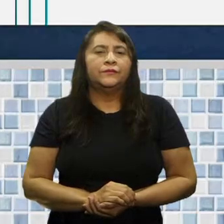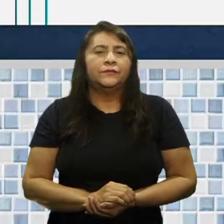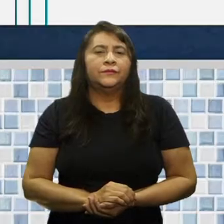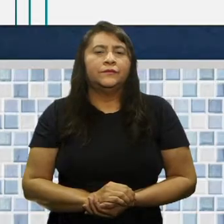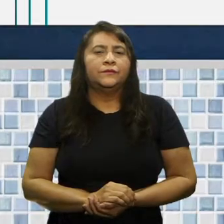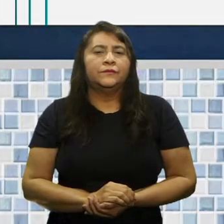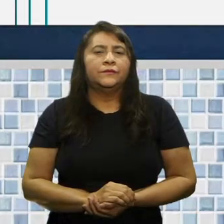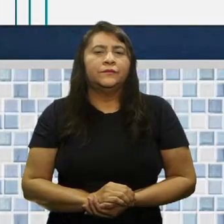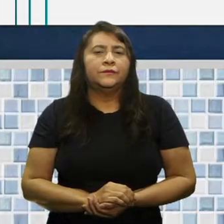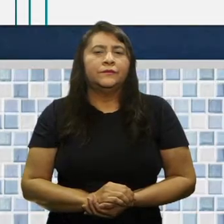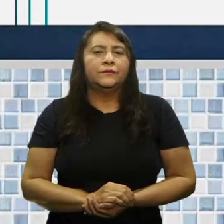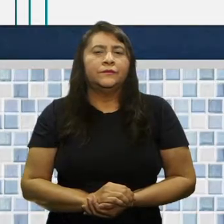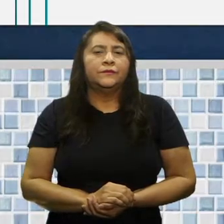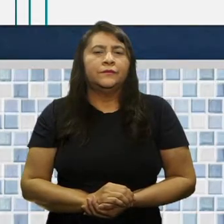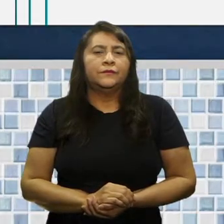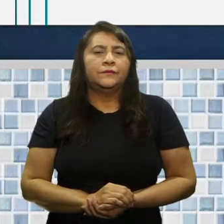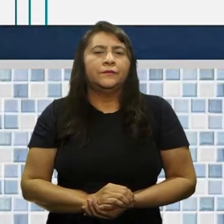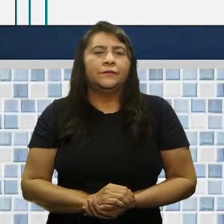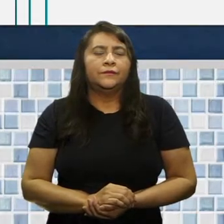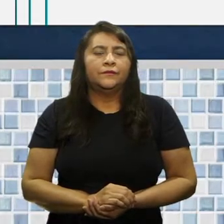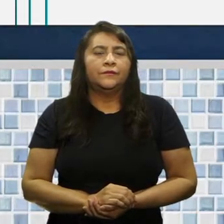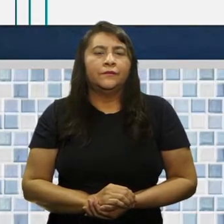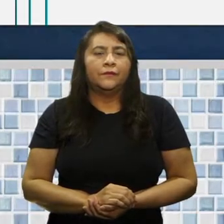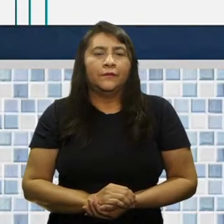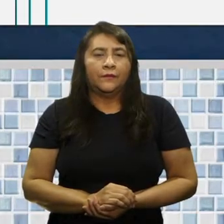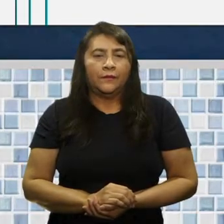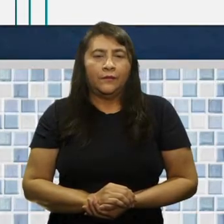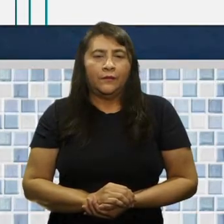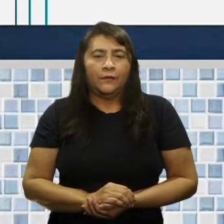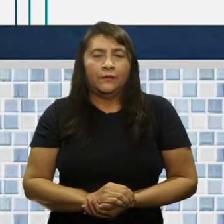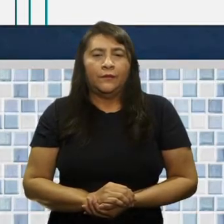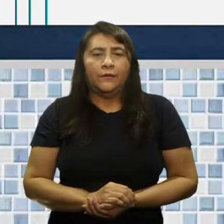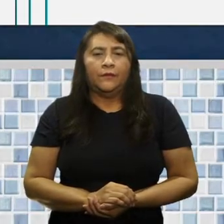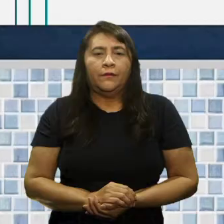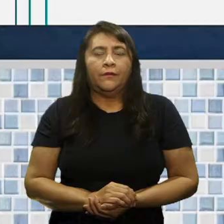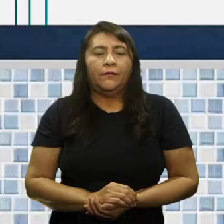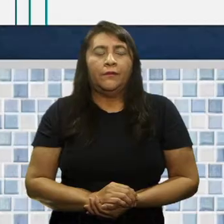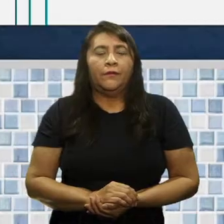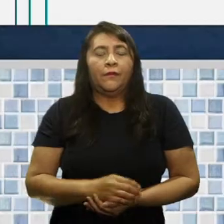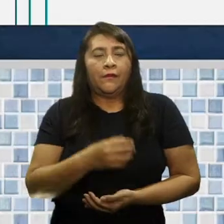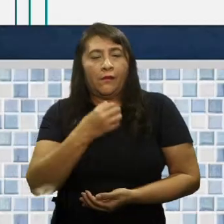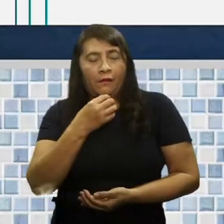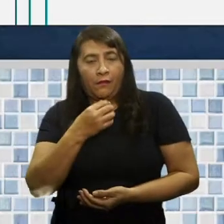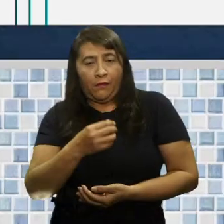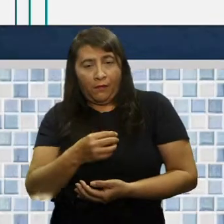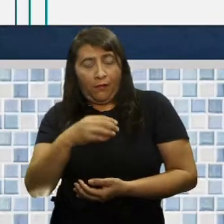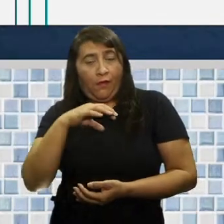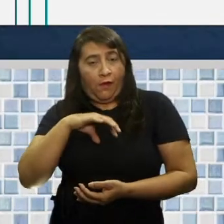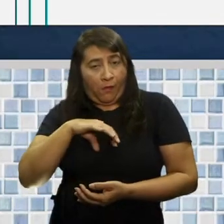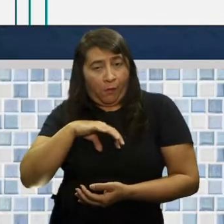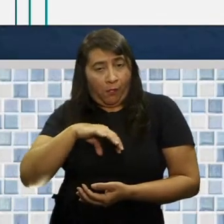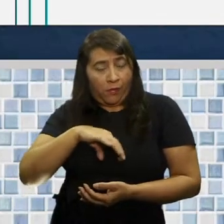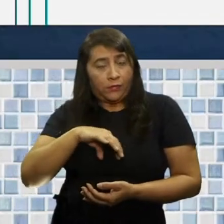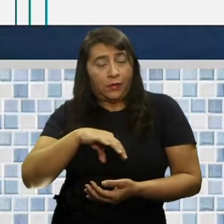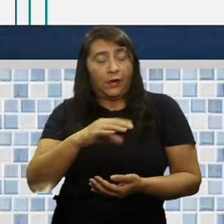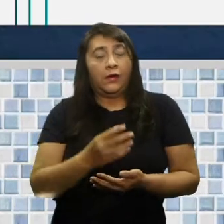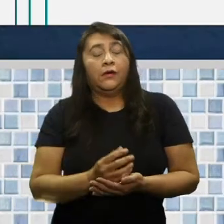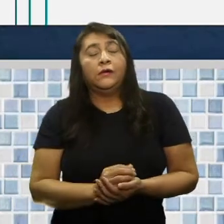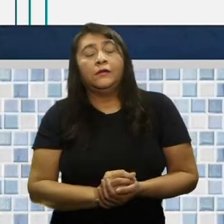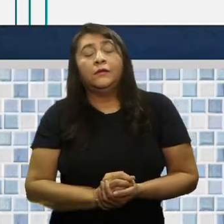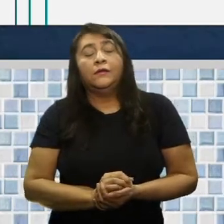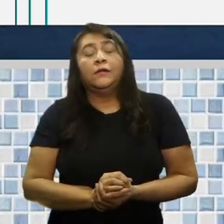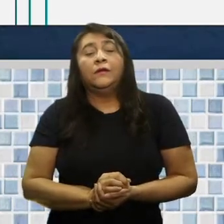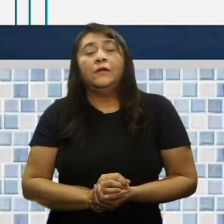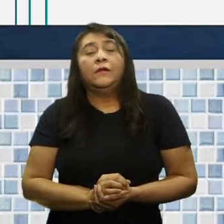home, pandemic. Então, pessoal, sneeze em inglês, sneeze em português, no caso,